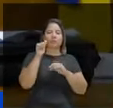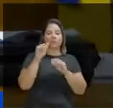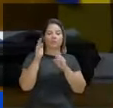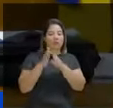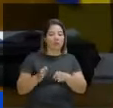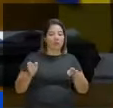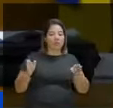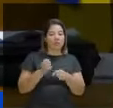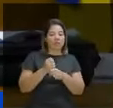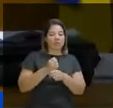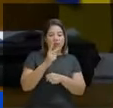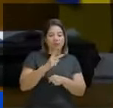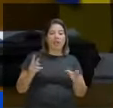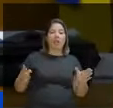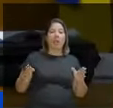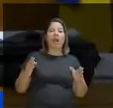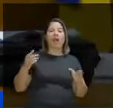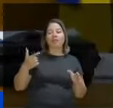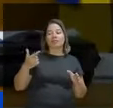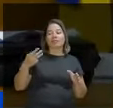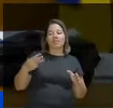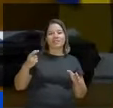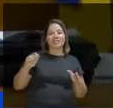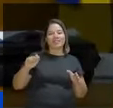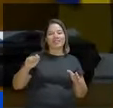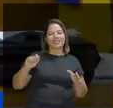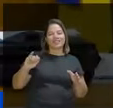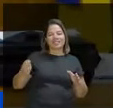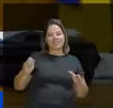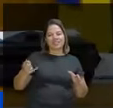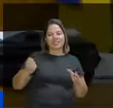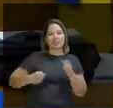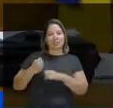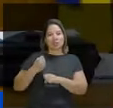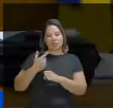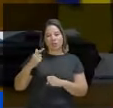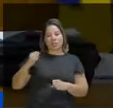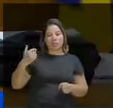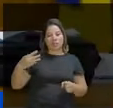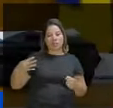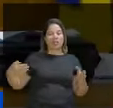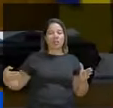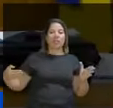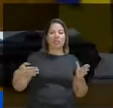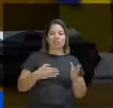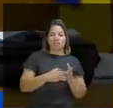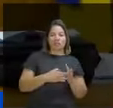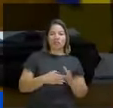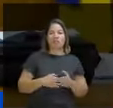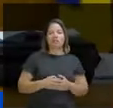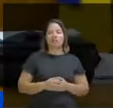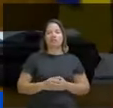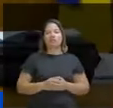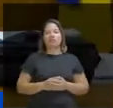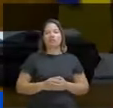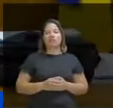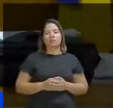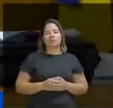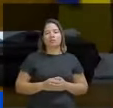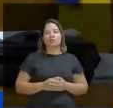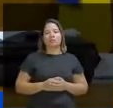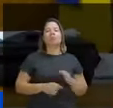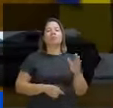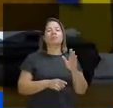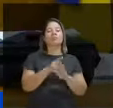Paola a partir do dia 23 de janeiro de 2023. Vamos consultar, então, o nosso corregedor, desembargador Carlos